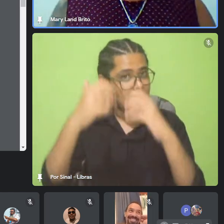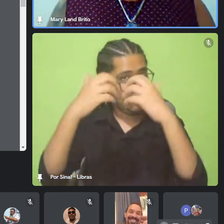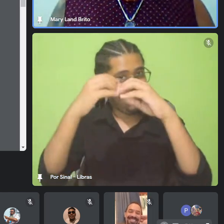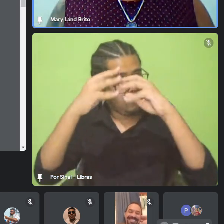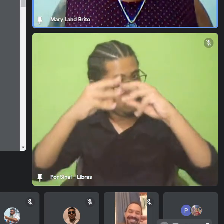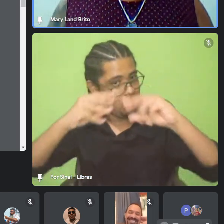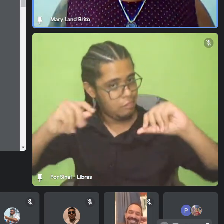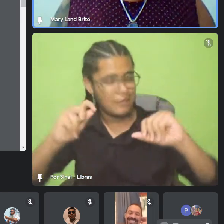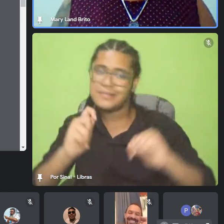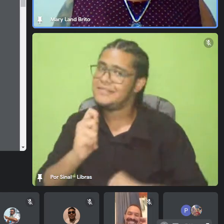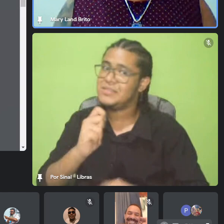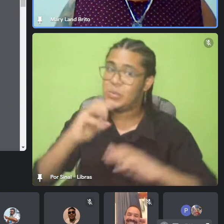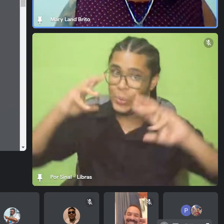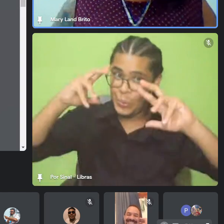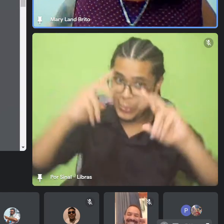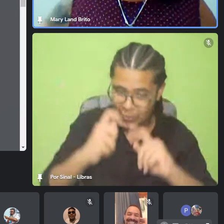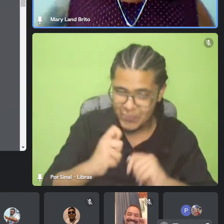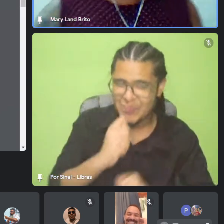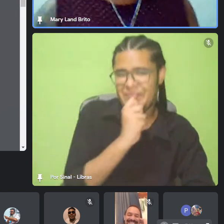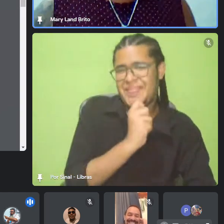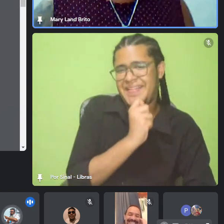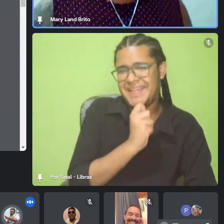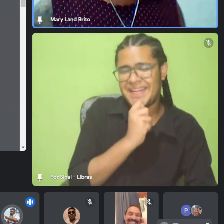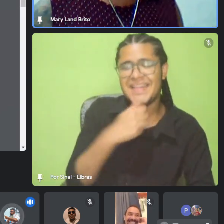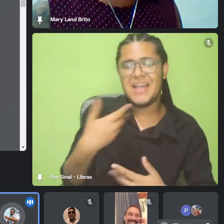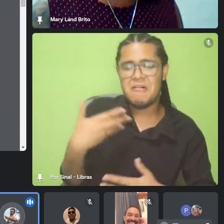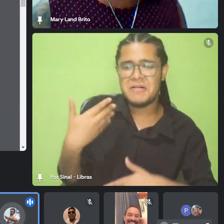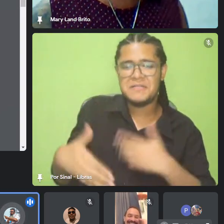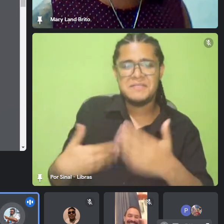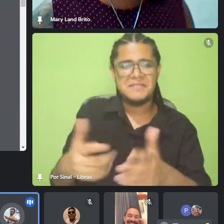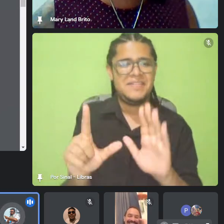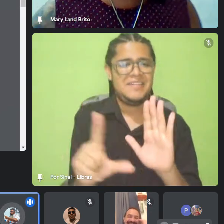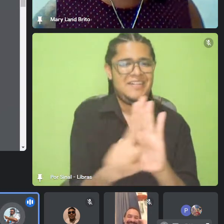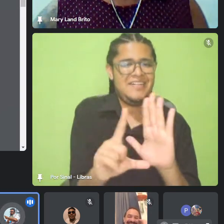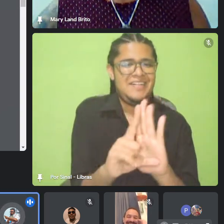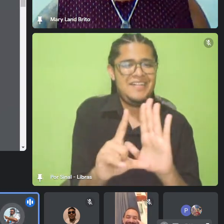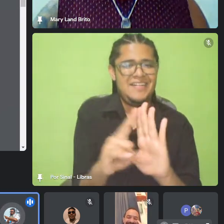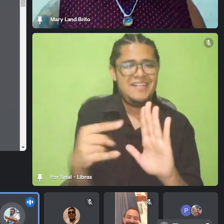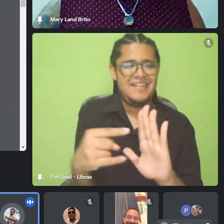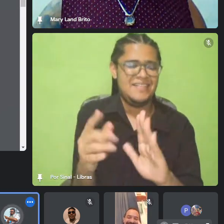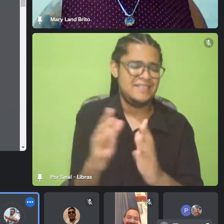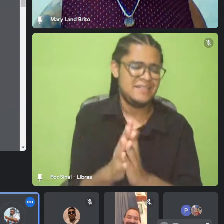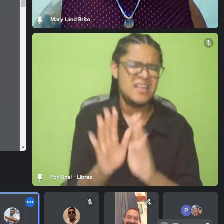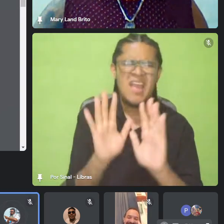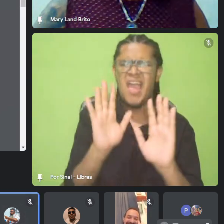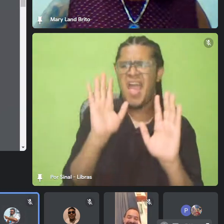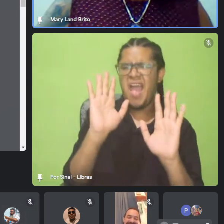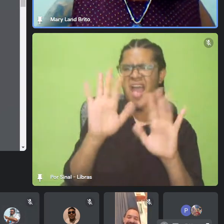aqui para a gente conseguir fazer a nossa lei e ficar lá. Deixa não, deixa não, porque juízo não serve para nada.